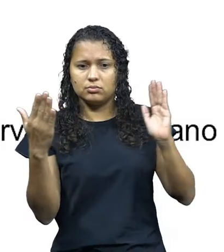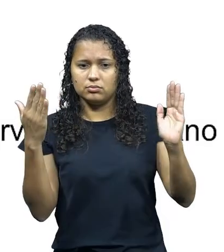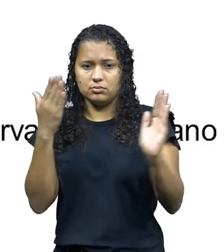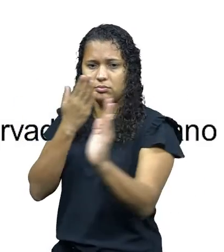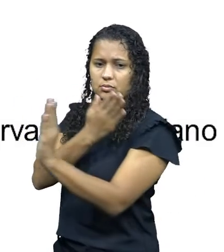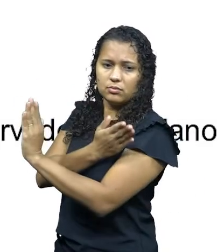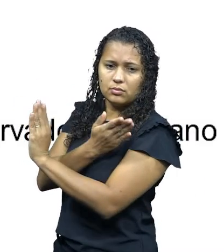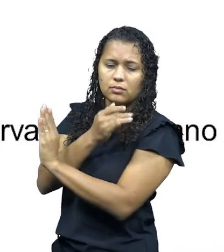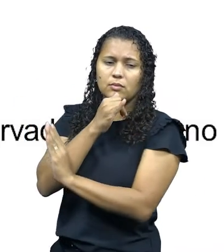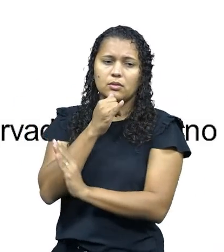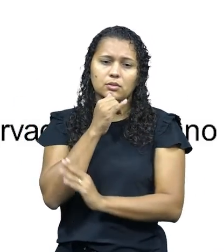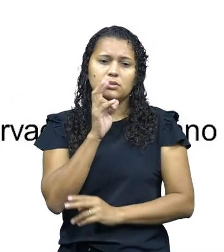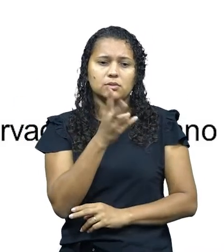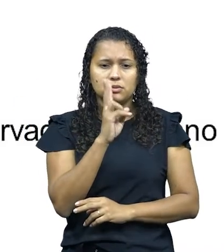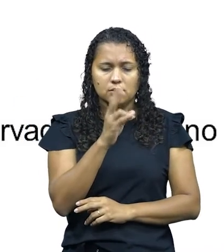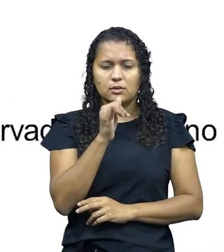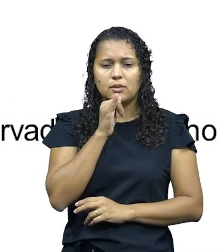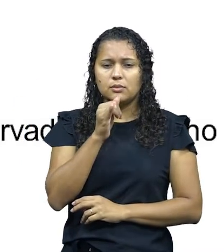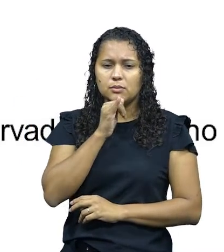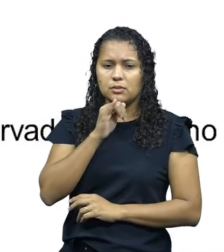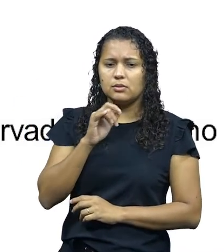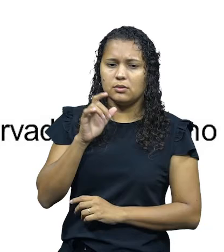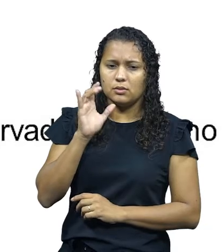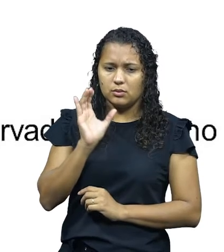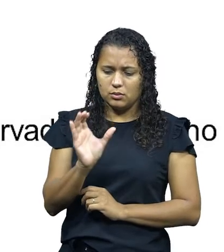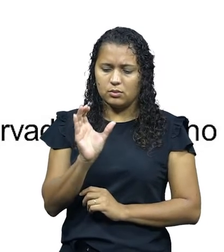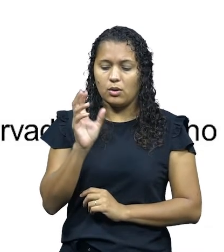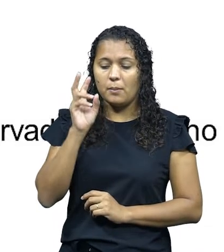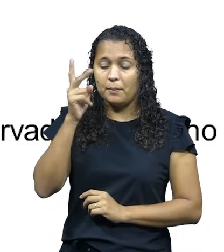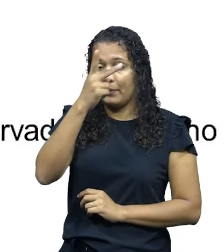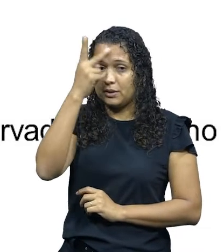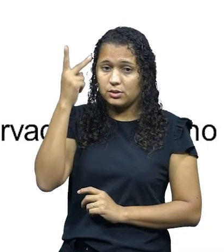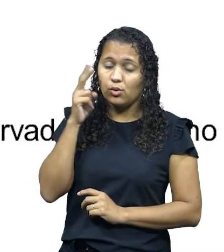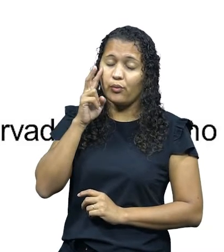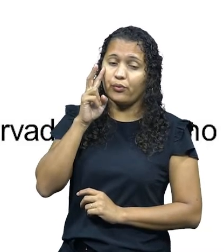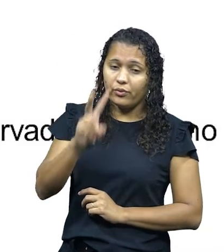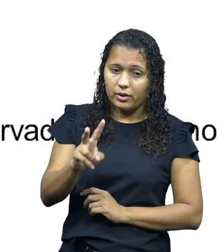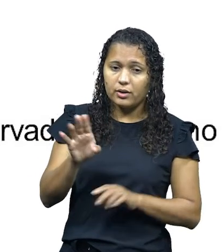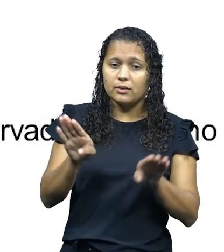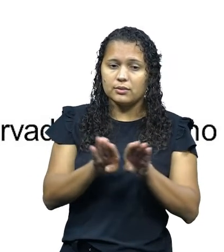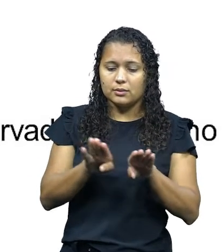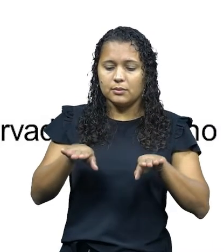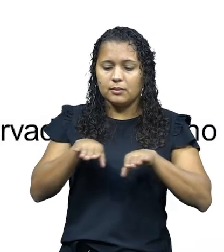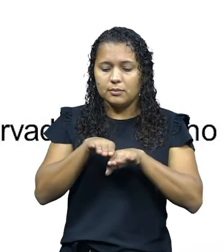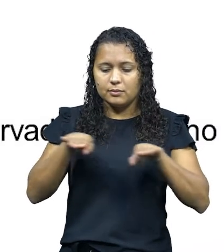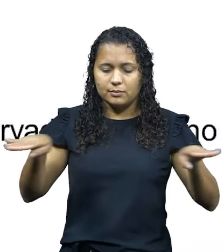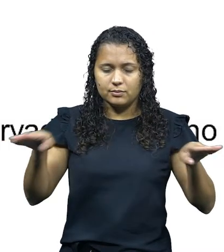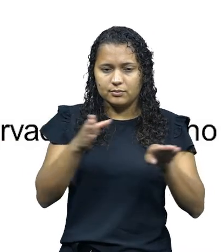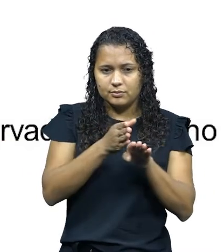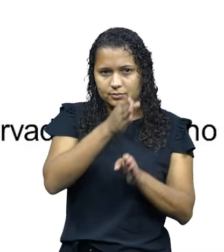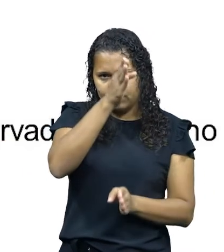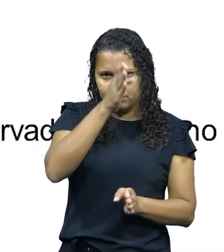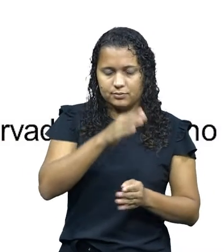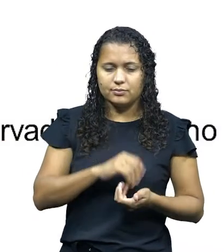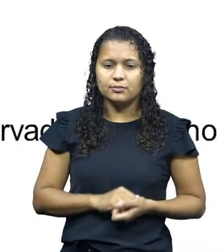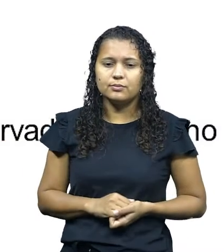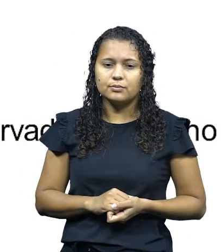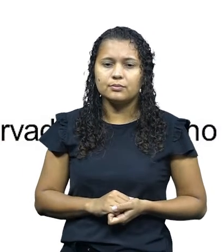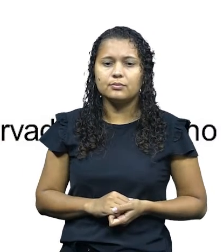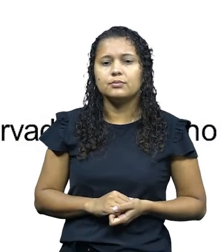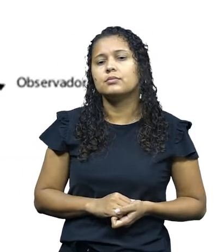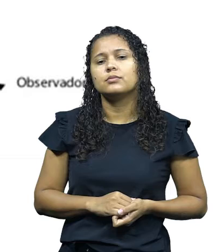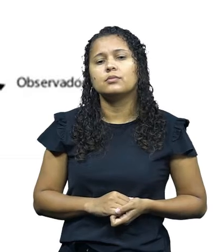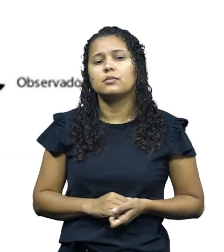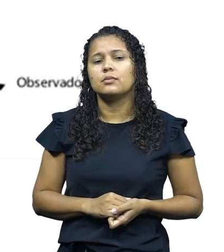né? Nesse diedro, a peça sempre estará situada entre o observador e o plano de projeção,